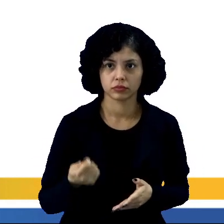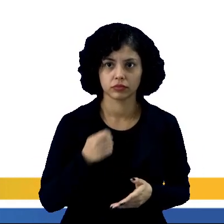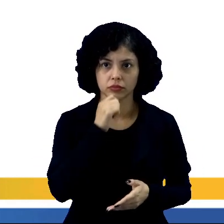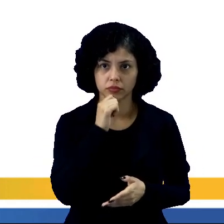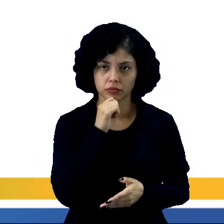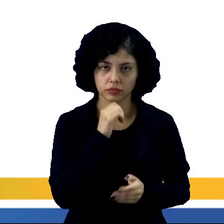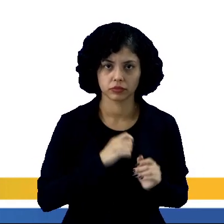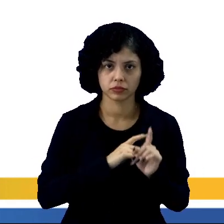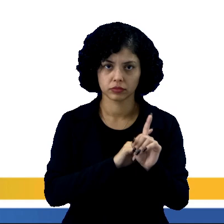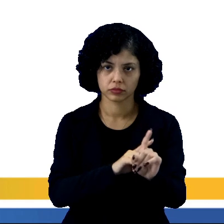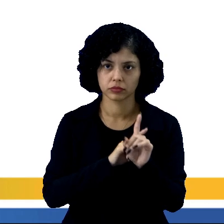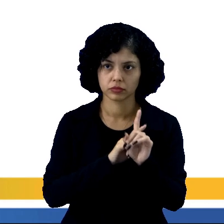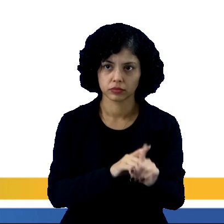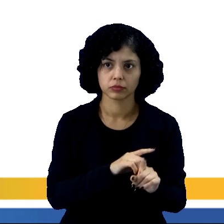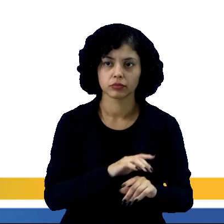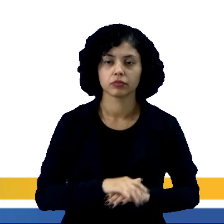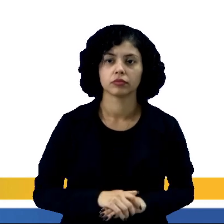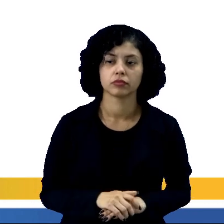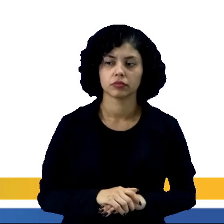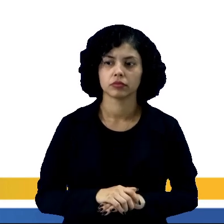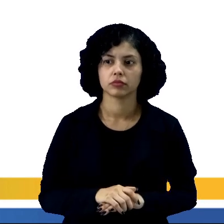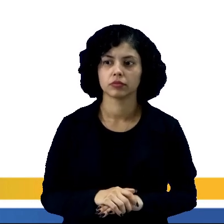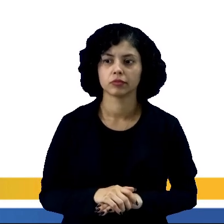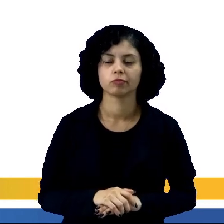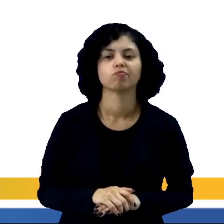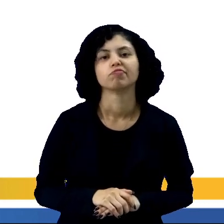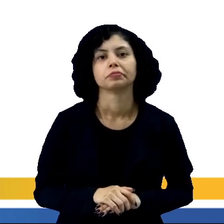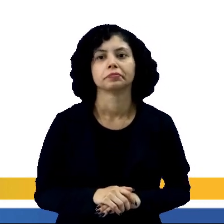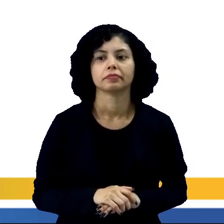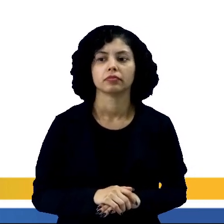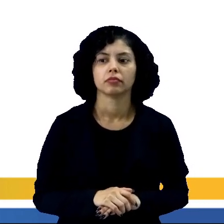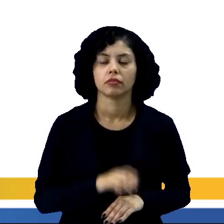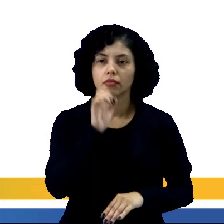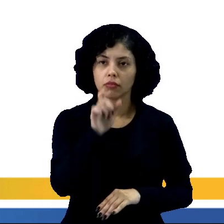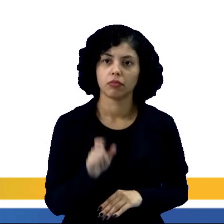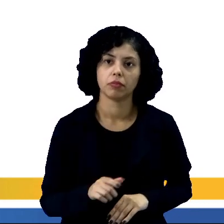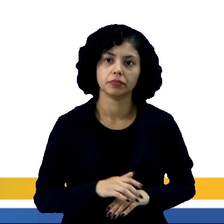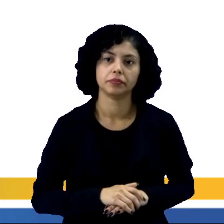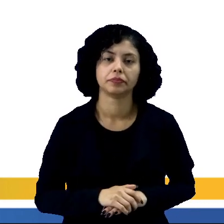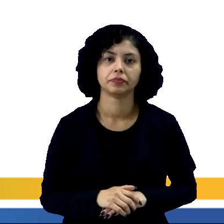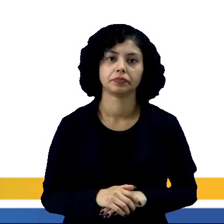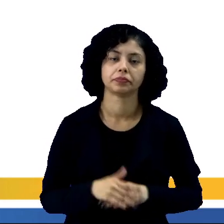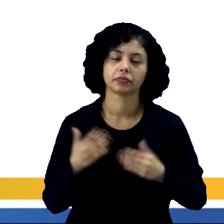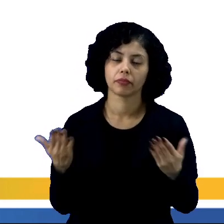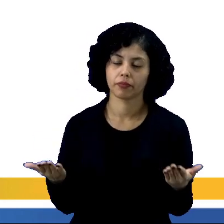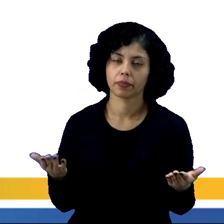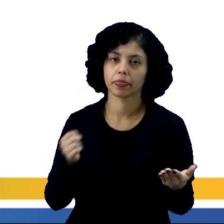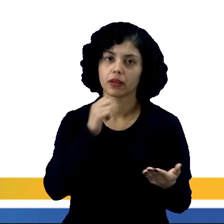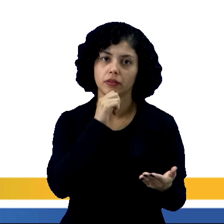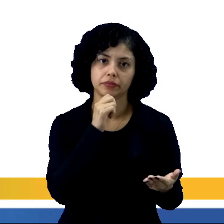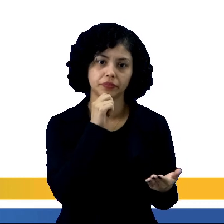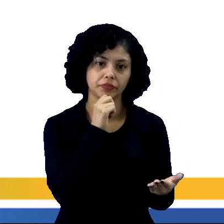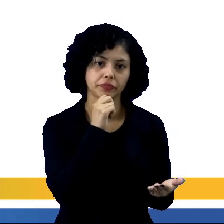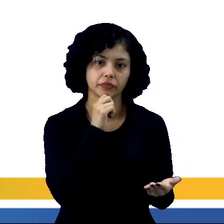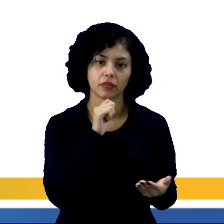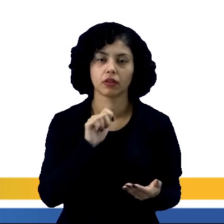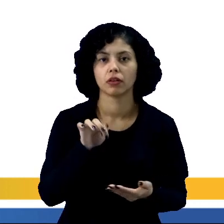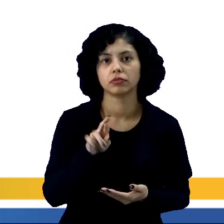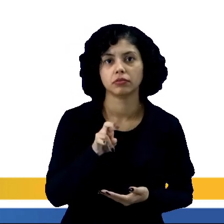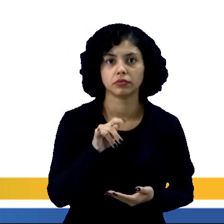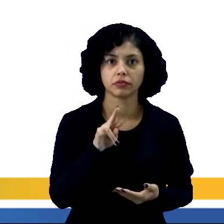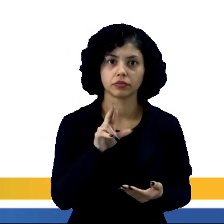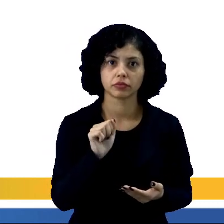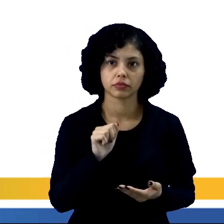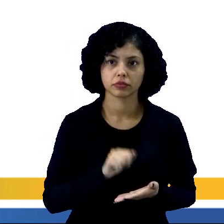símbolos que as acompanham, né? Os símbolos que acompanham aquele personagem, tá? E aí o ator ele